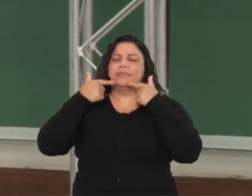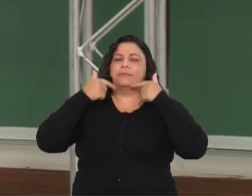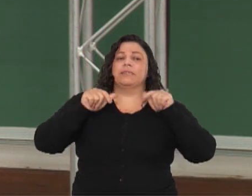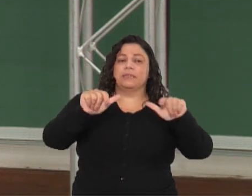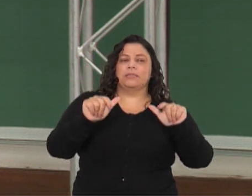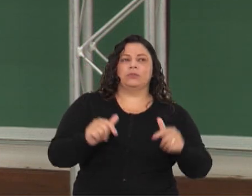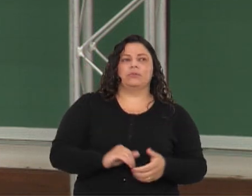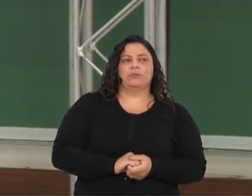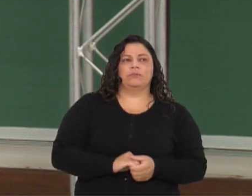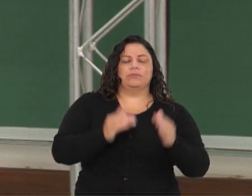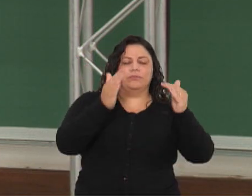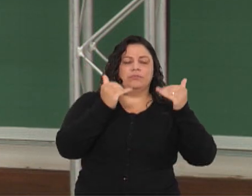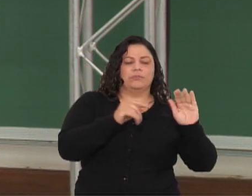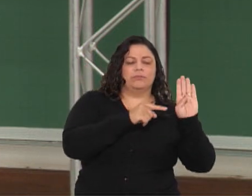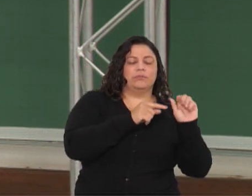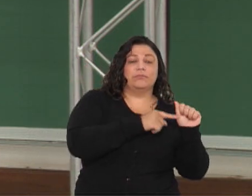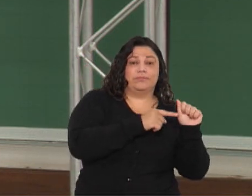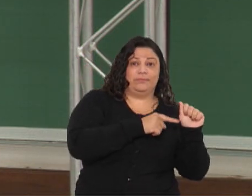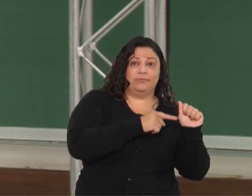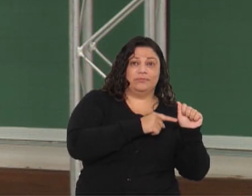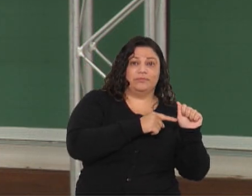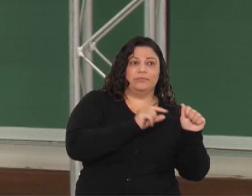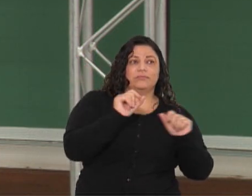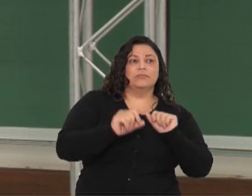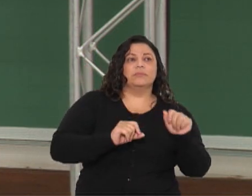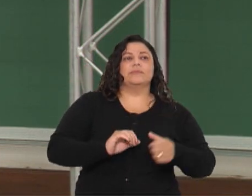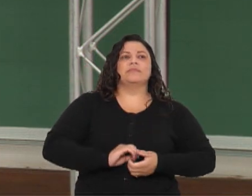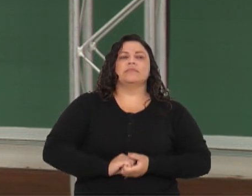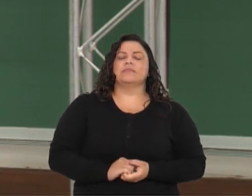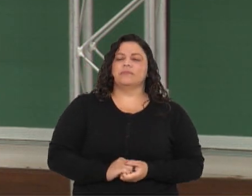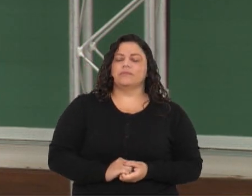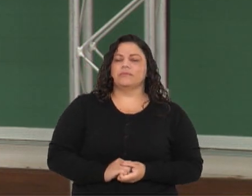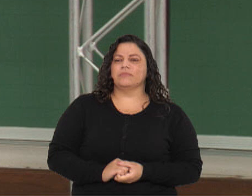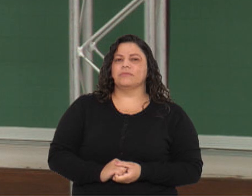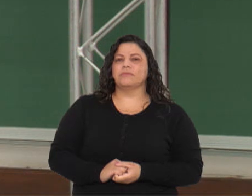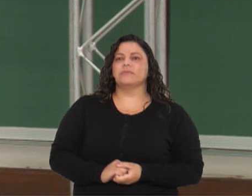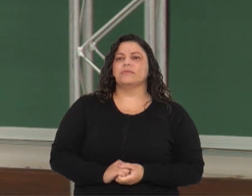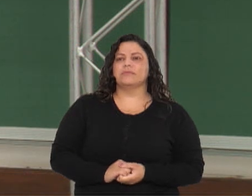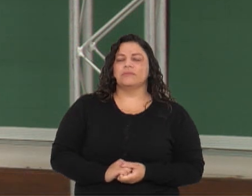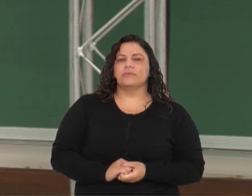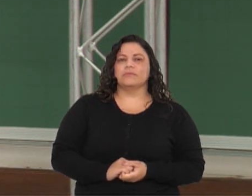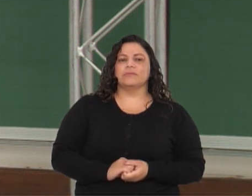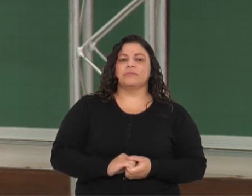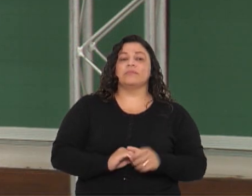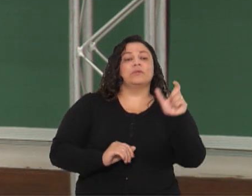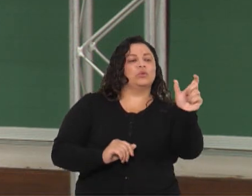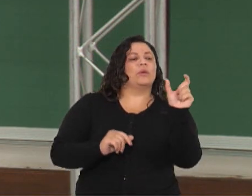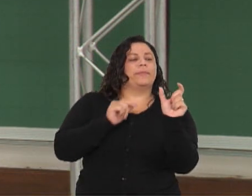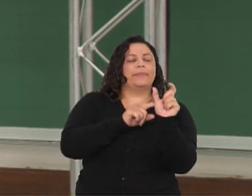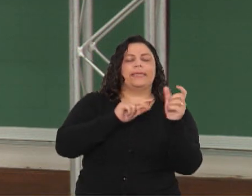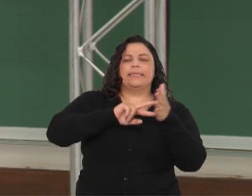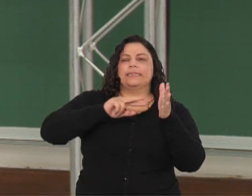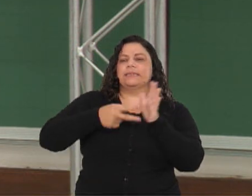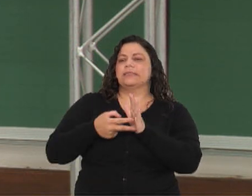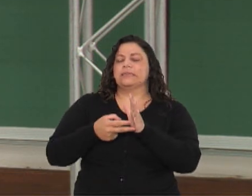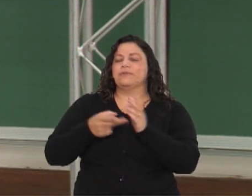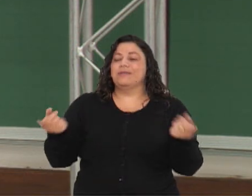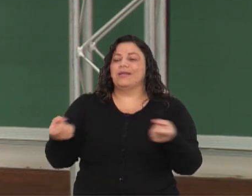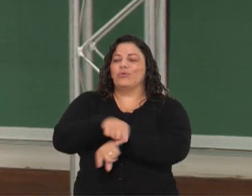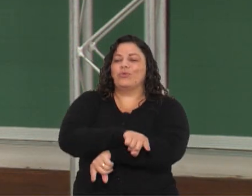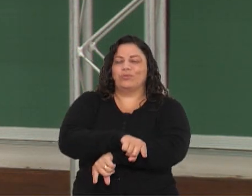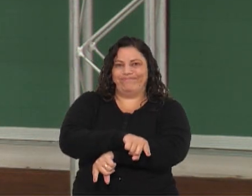small pequeno, são sinônimos. A letra G, cheap, barato, é sinônimo de inexpensive, de